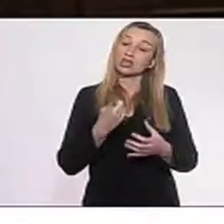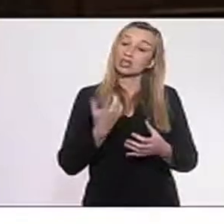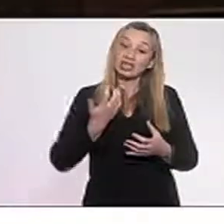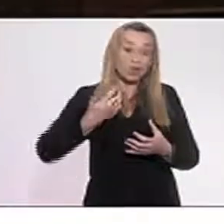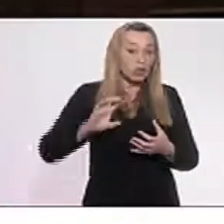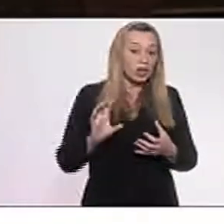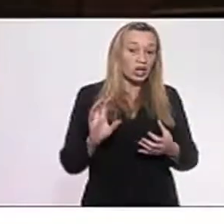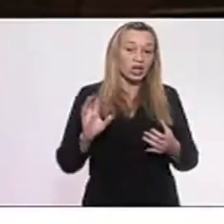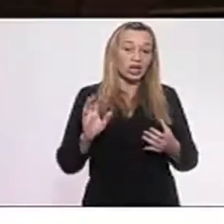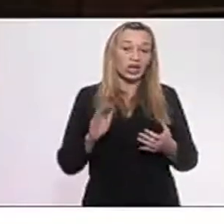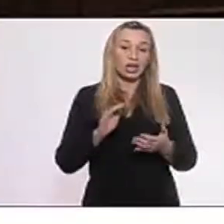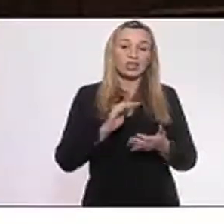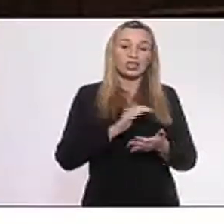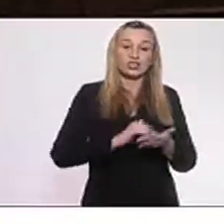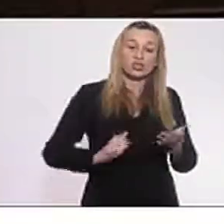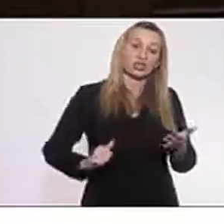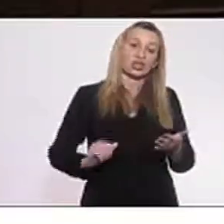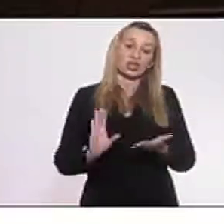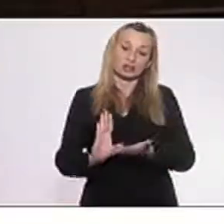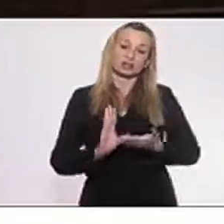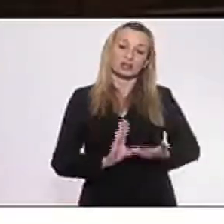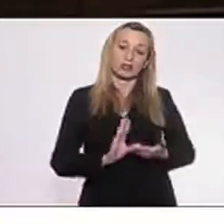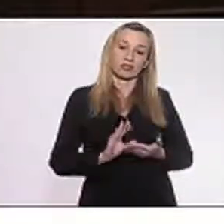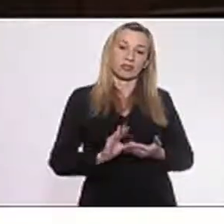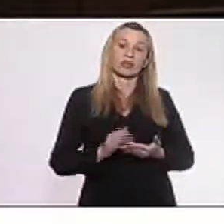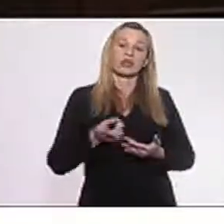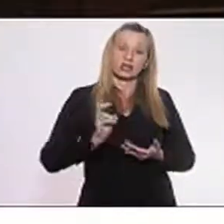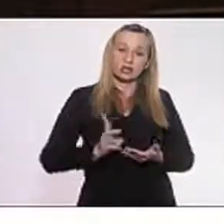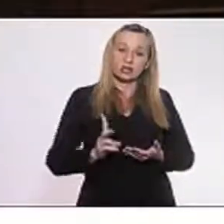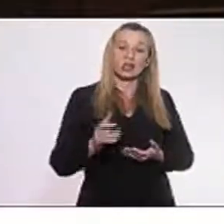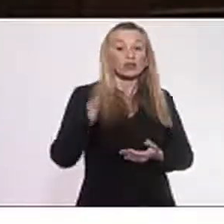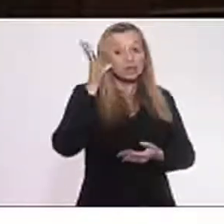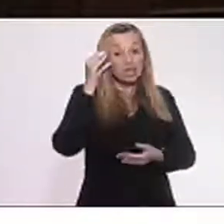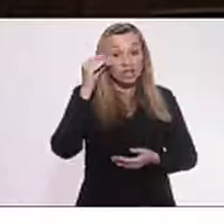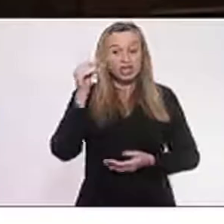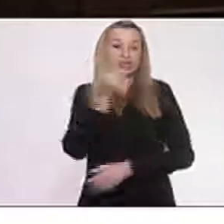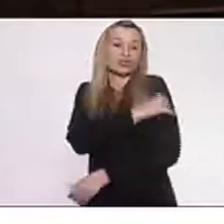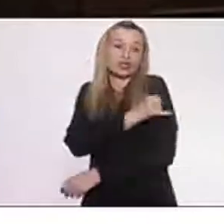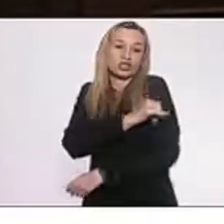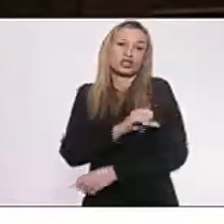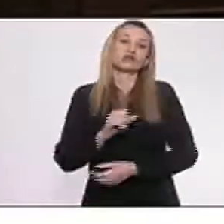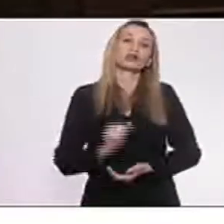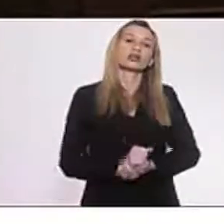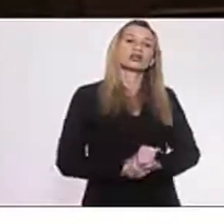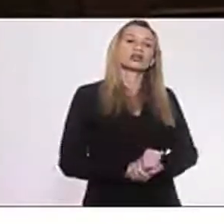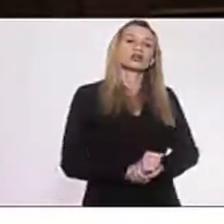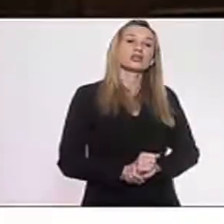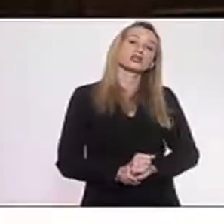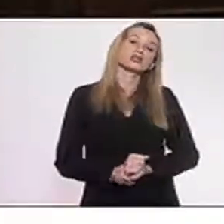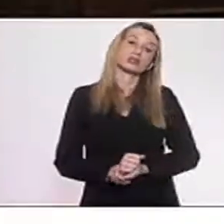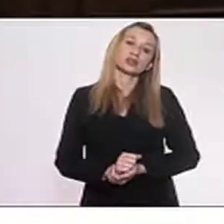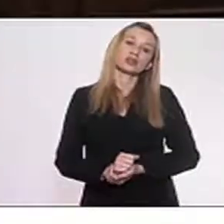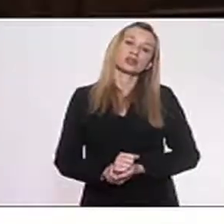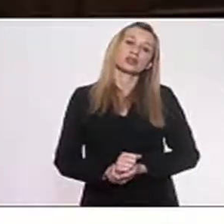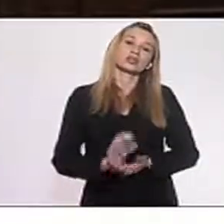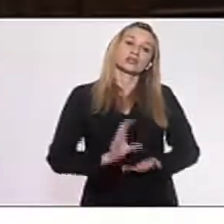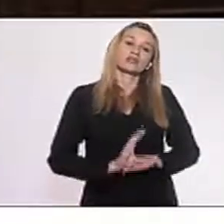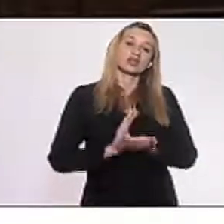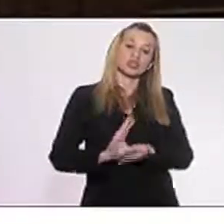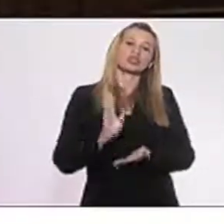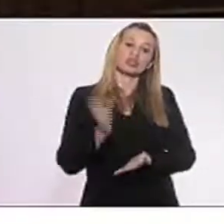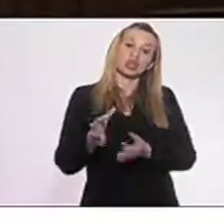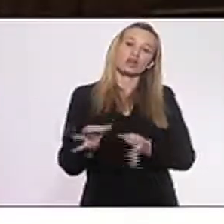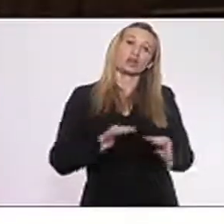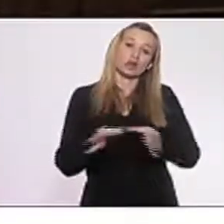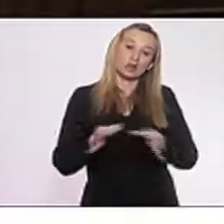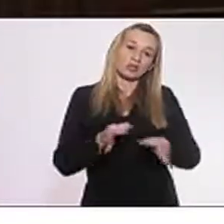e, sobretudo, defender os interesses do Rio de Janeiro, que neste caso representa manter, pelo menos, os investimentos já